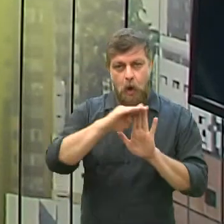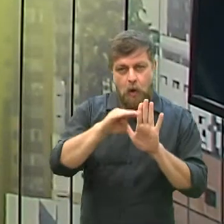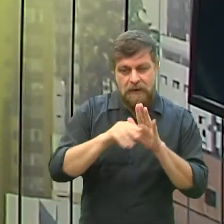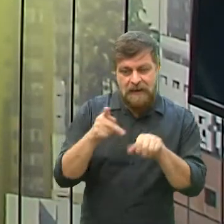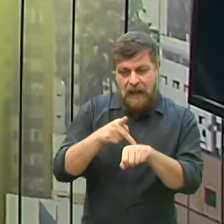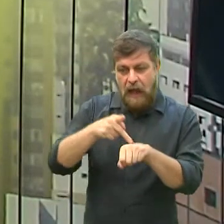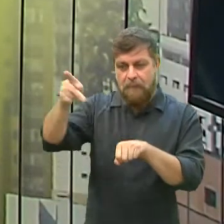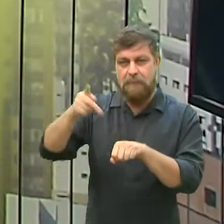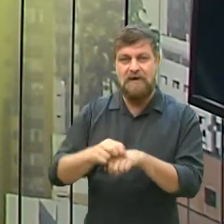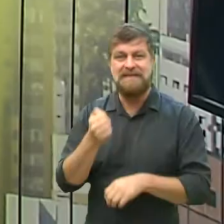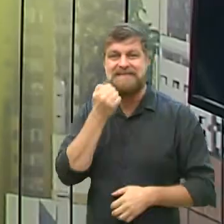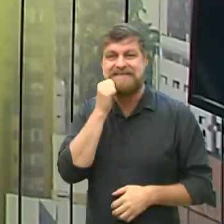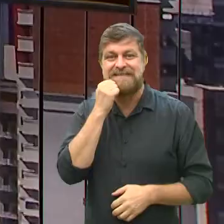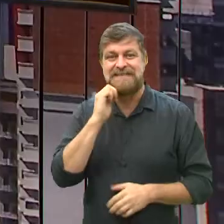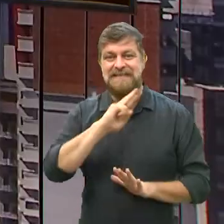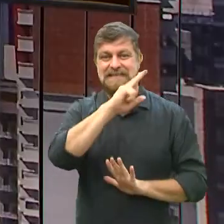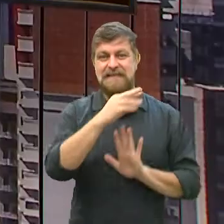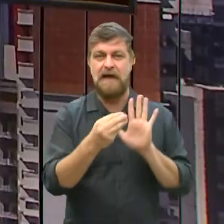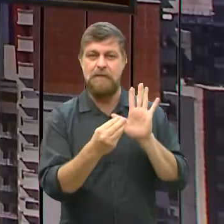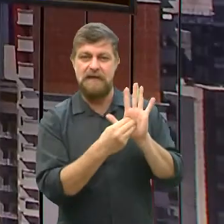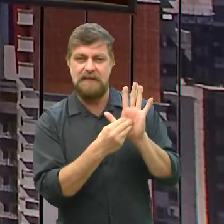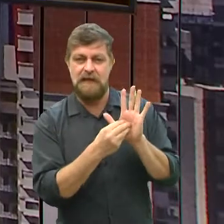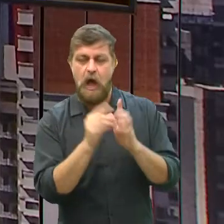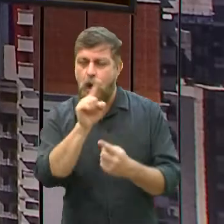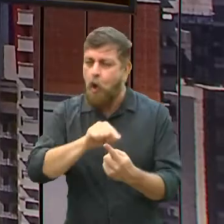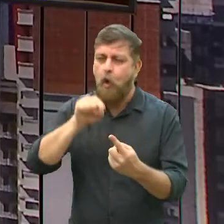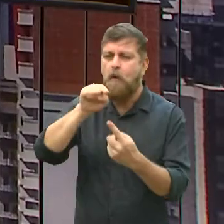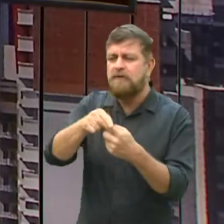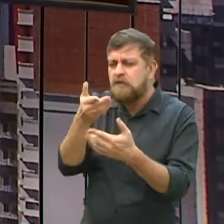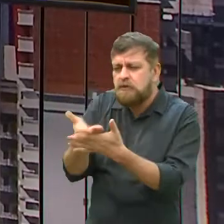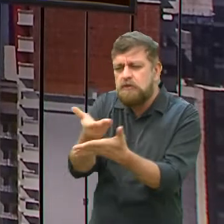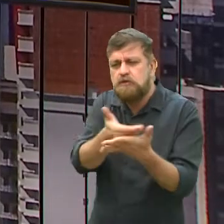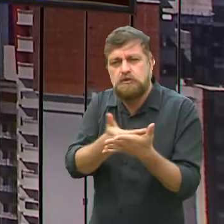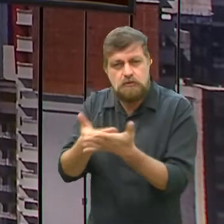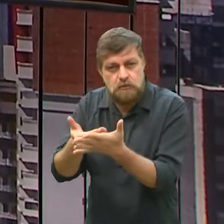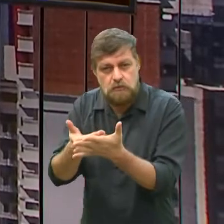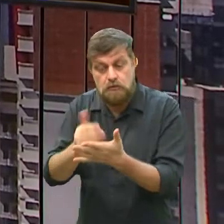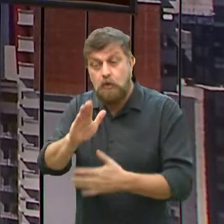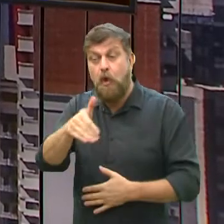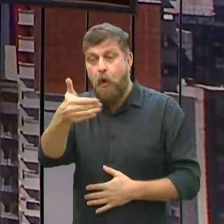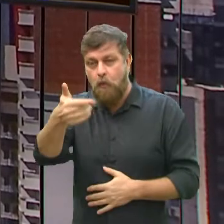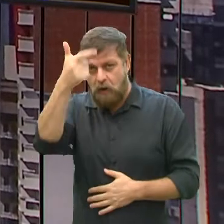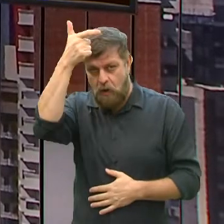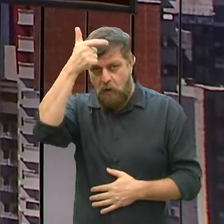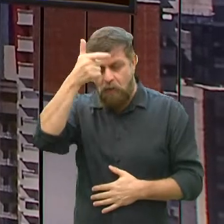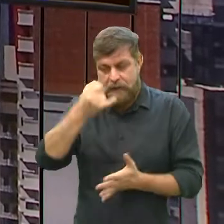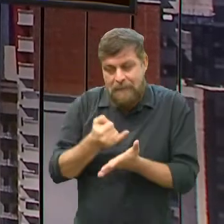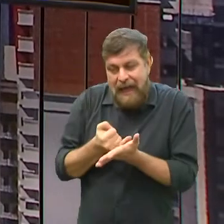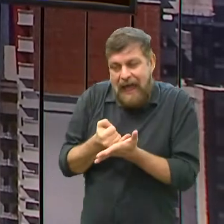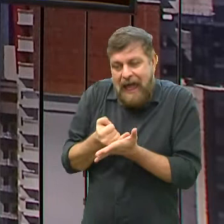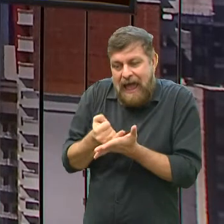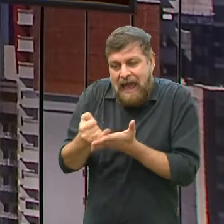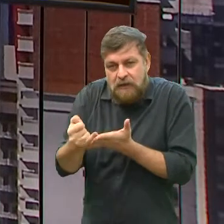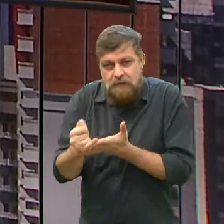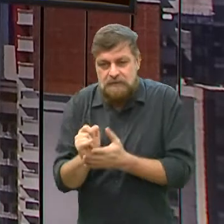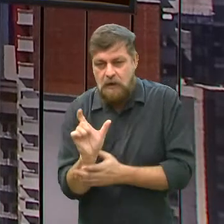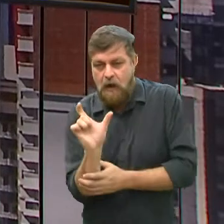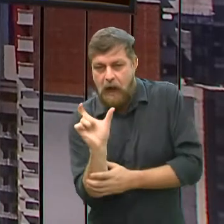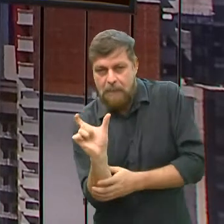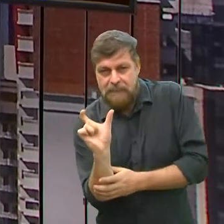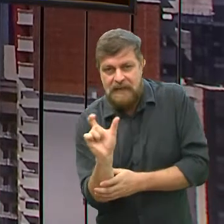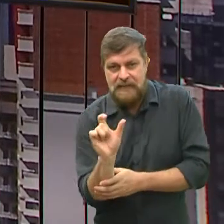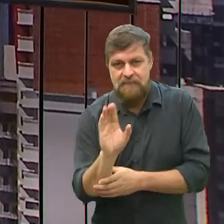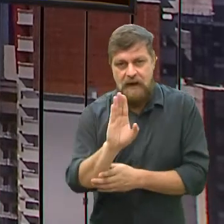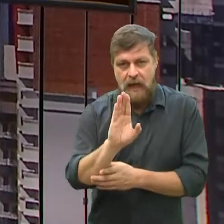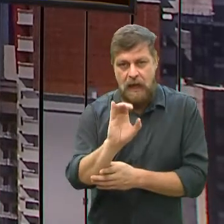pós-graduação em Ciências Ambientais. Qual era o objeto de estudo, né? Eu dei uma pequena introdução sobre a biomassa, né? E